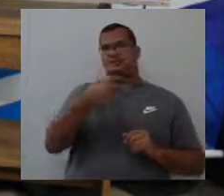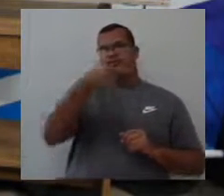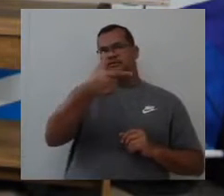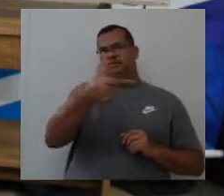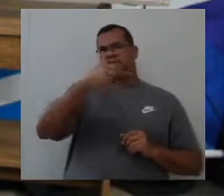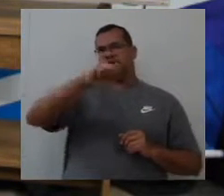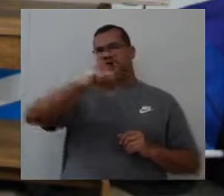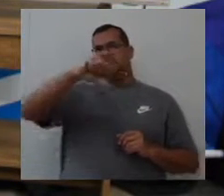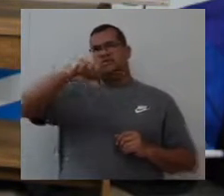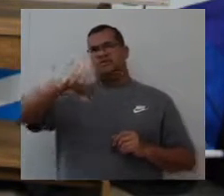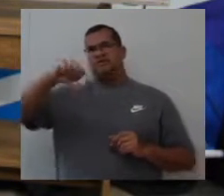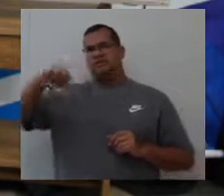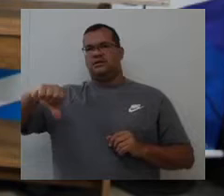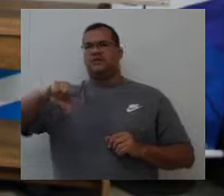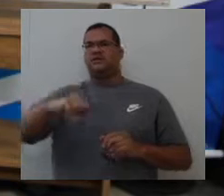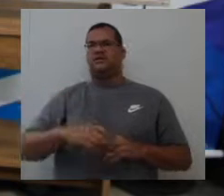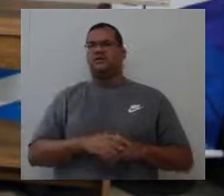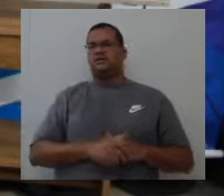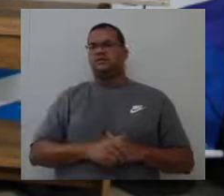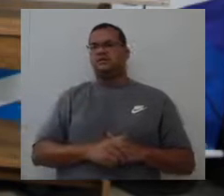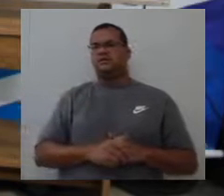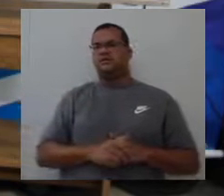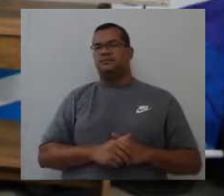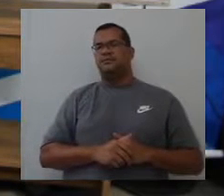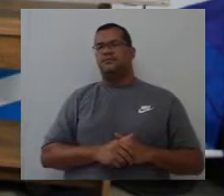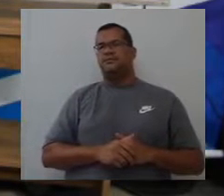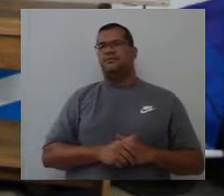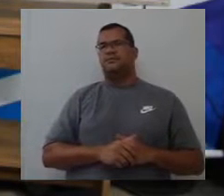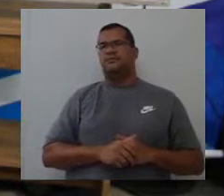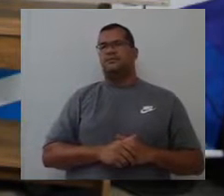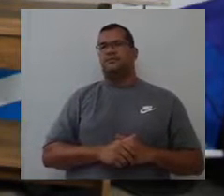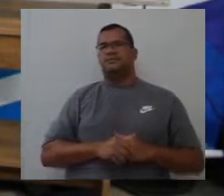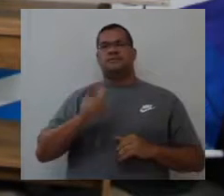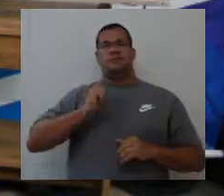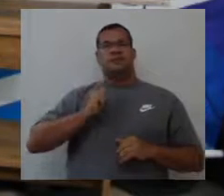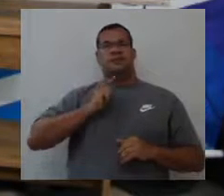4,29 com 9 milésimos de centavos ali, ó, eu